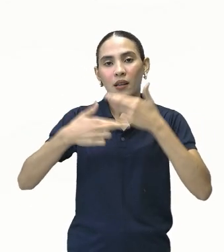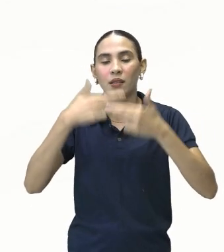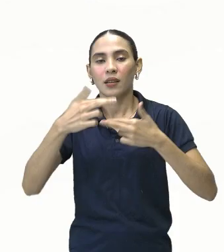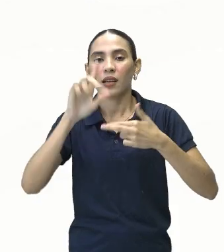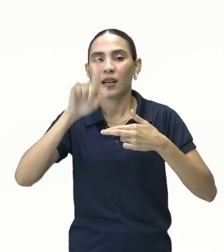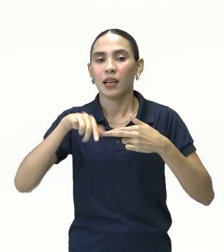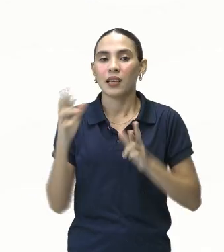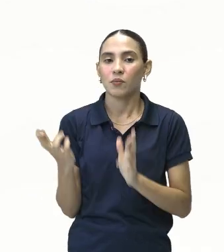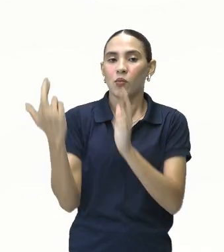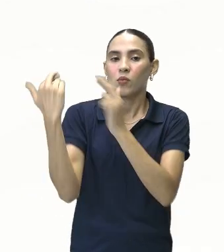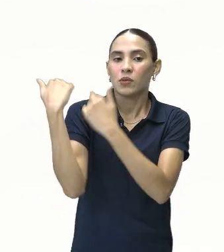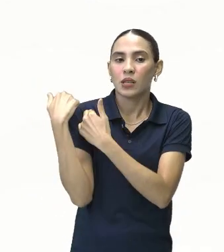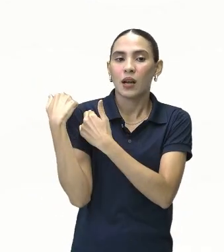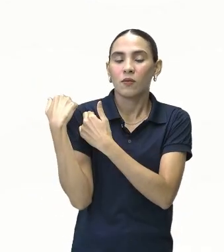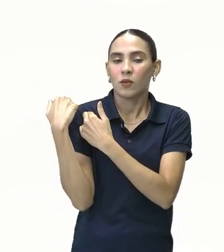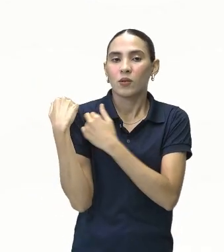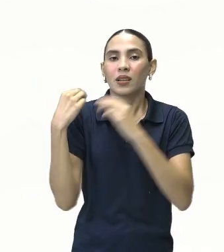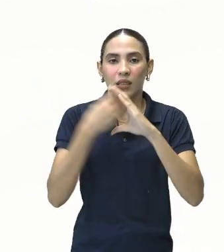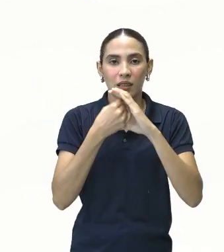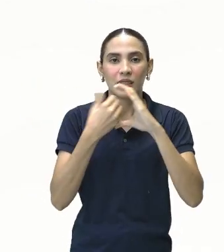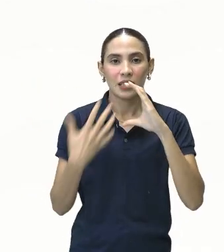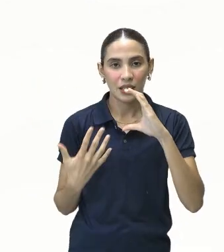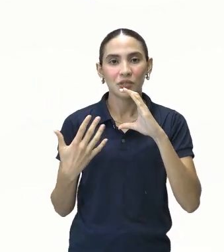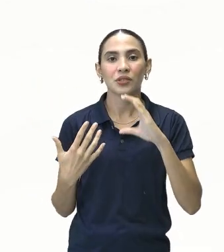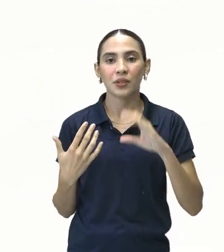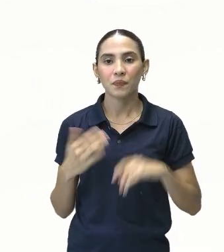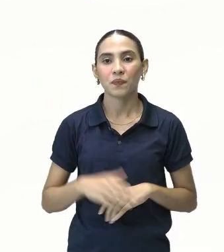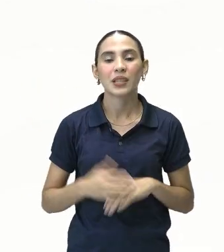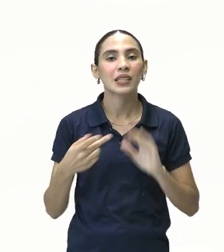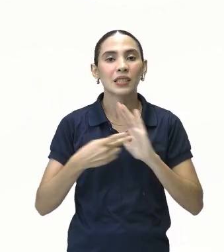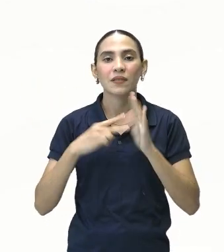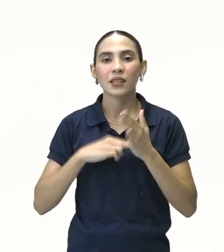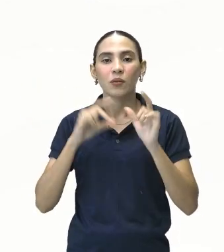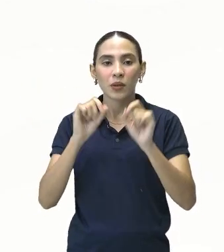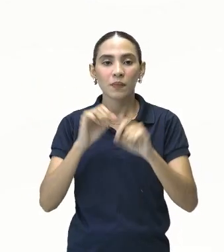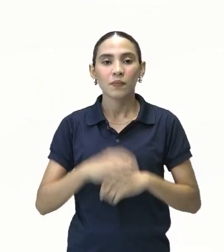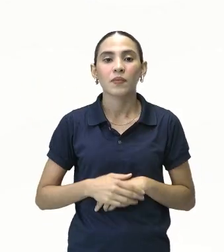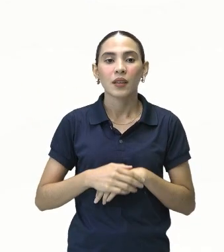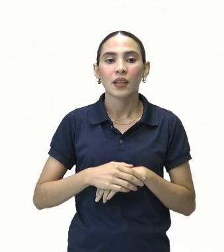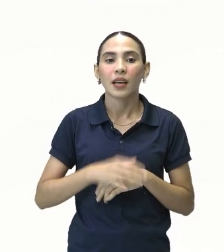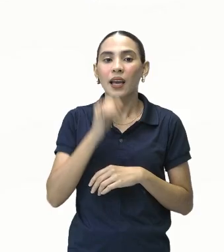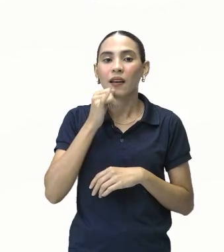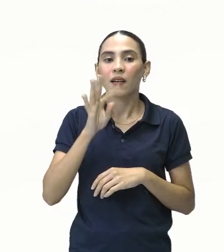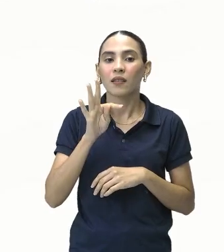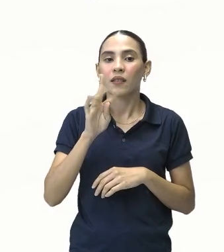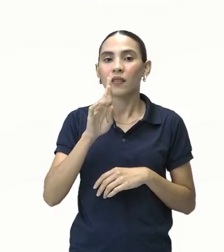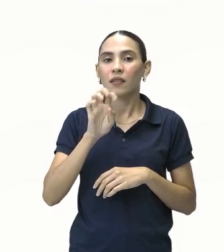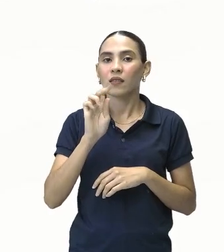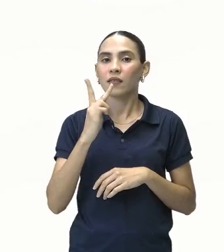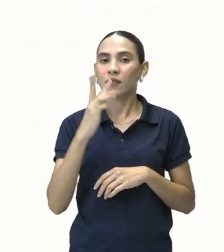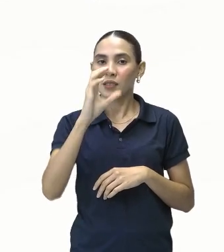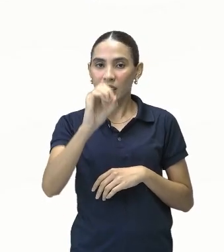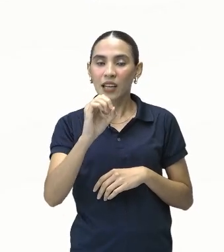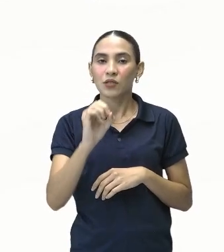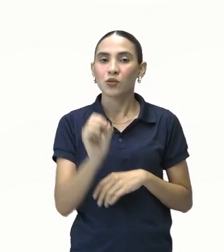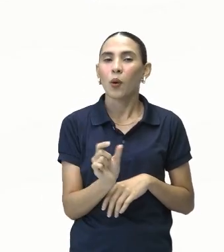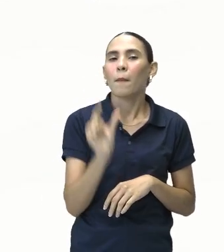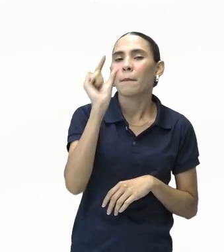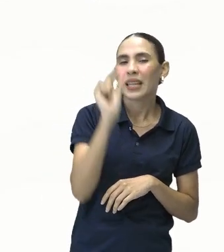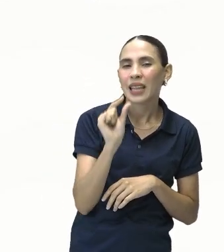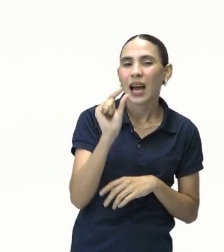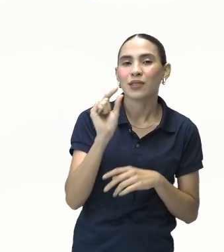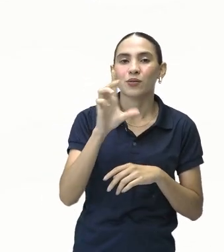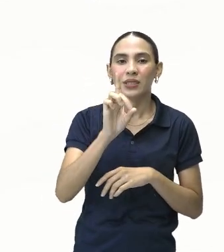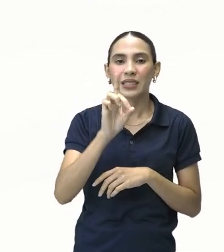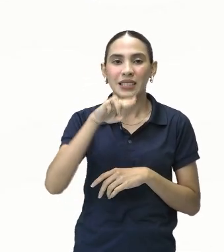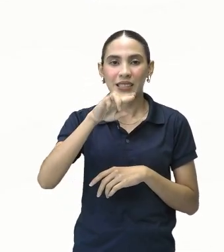ser responsável por uma determinada característica, né? Ou seja, ela é um trecho, um pedaço do DNA que